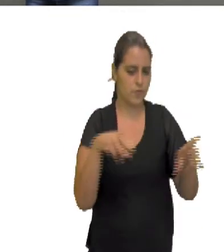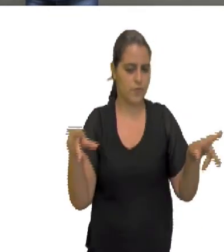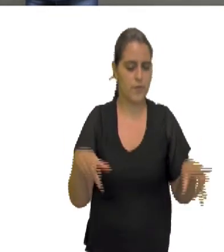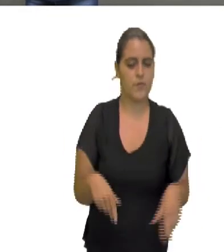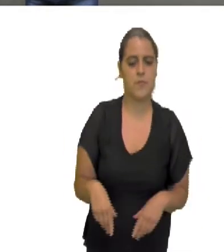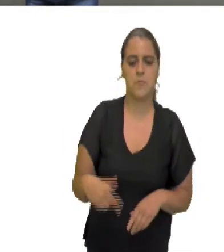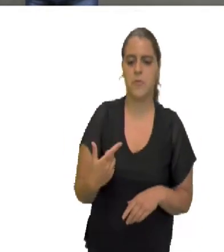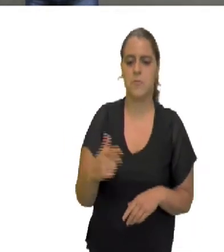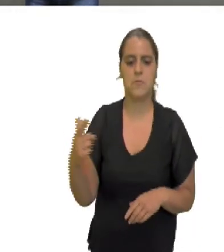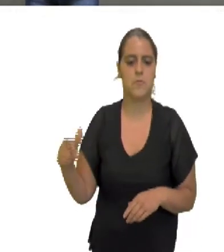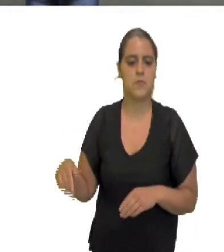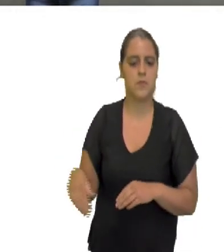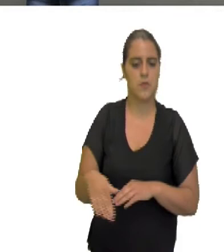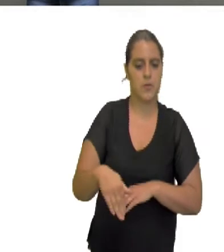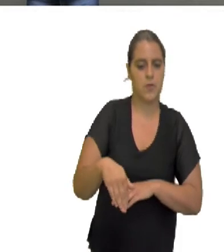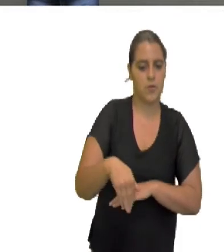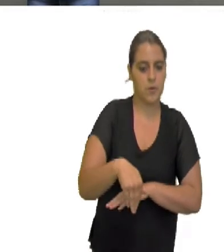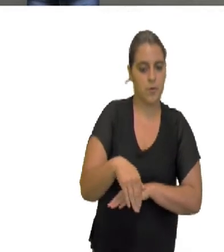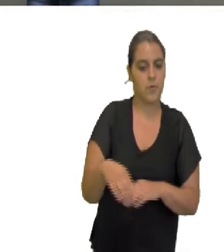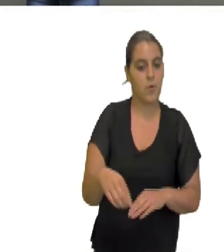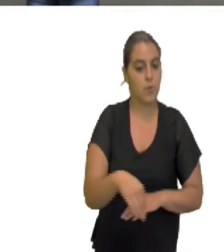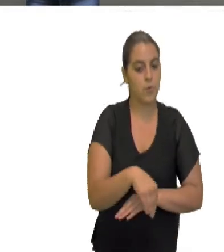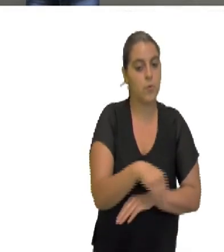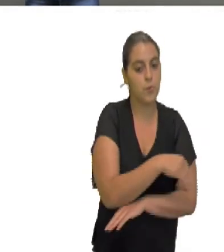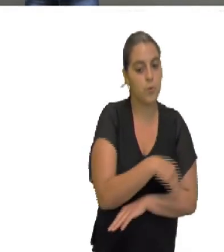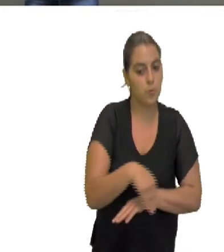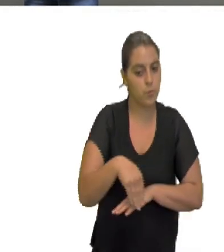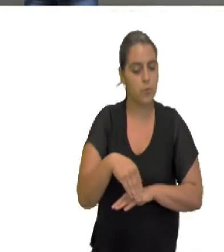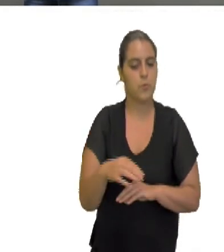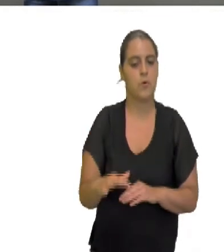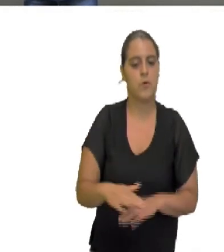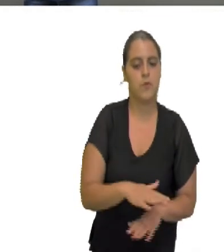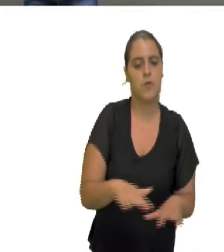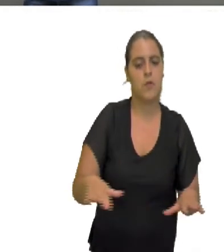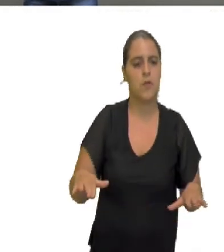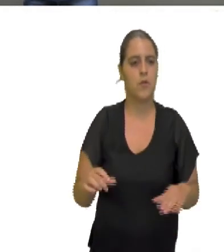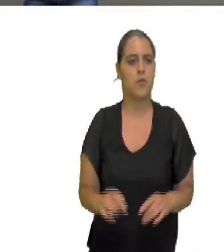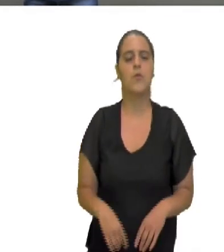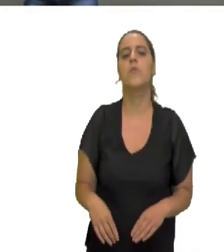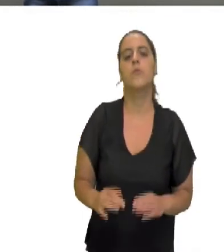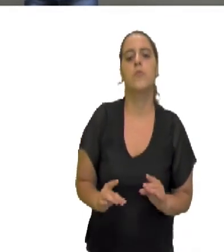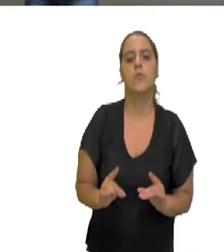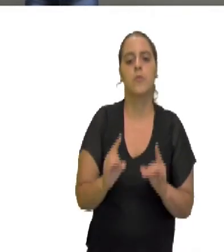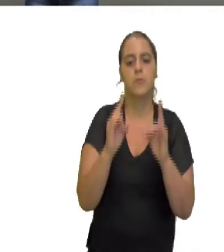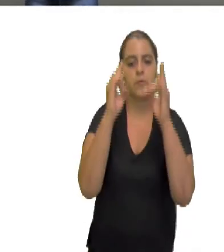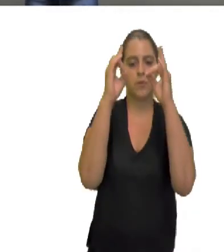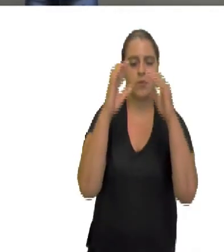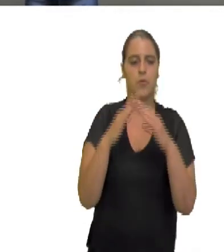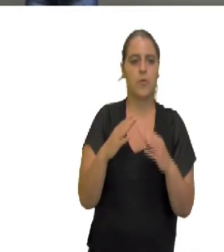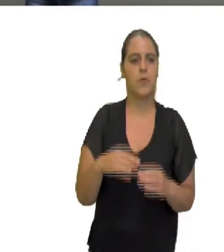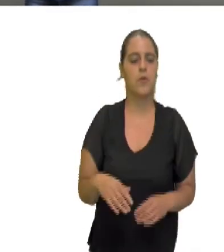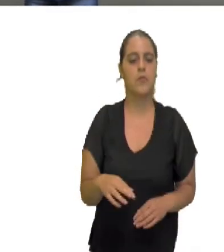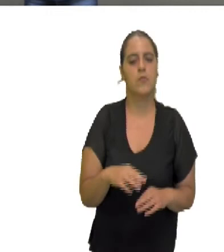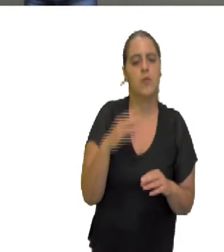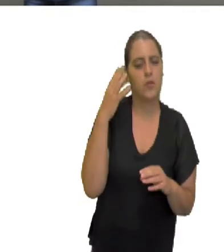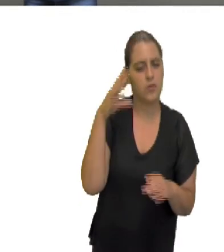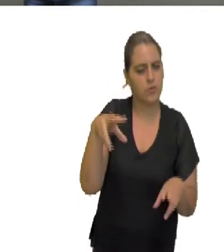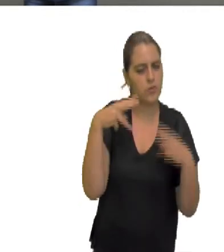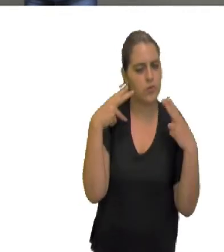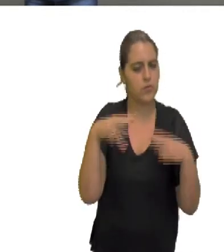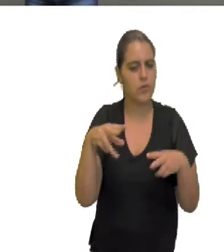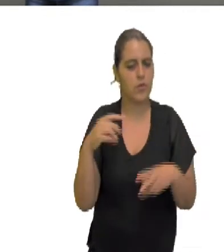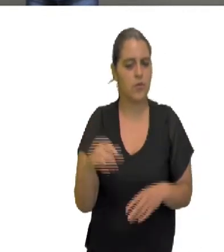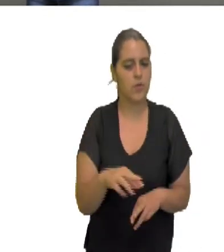rua calçada, às vezes os prédios são, né, bem construídos também, mas o direcionamento é outro. A gente vê